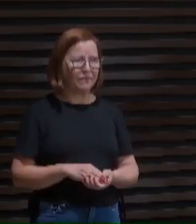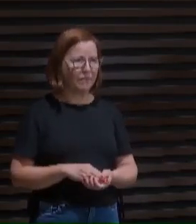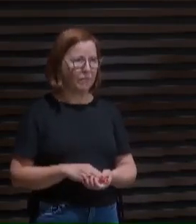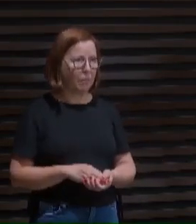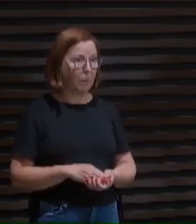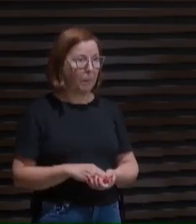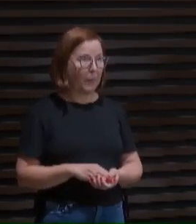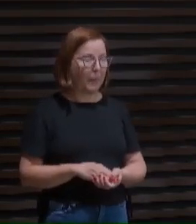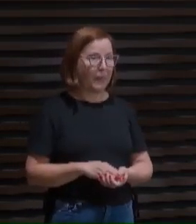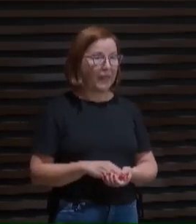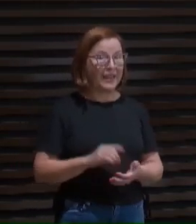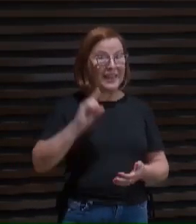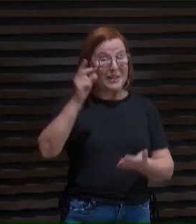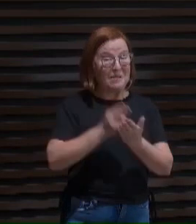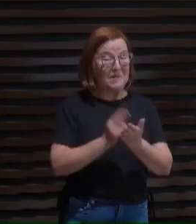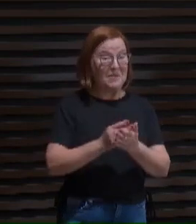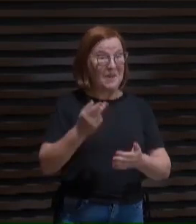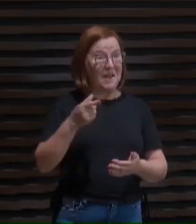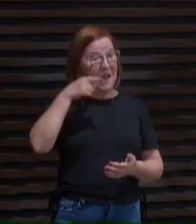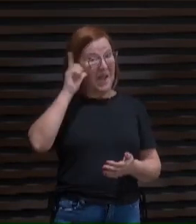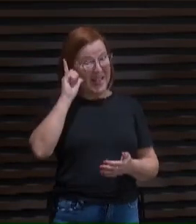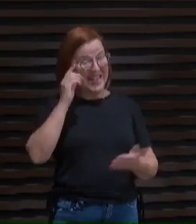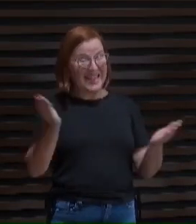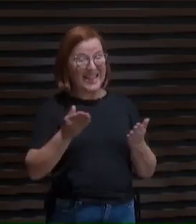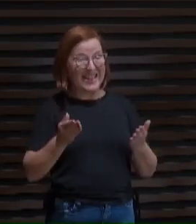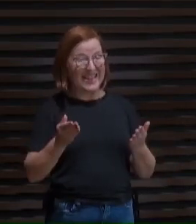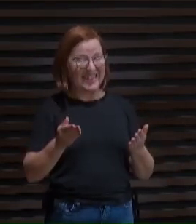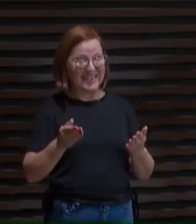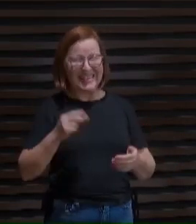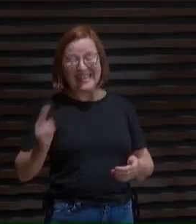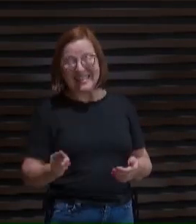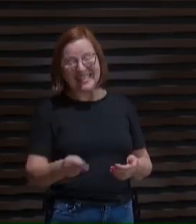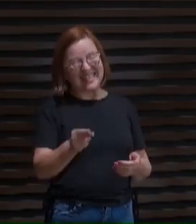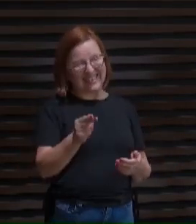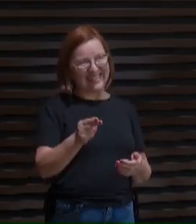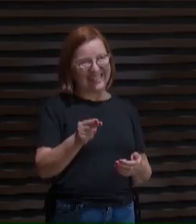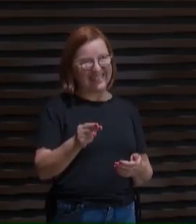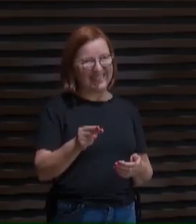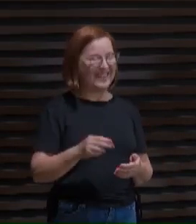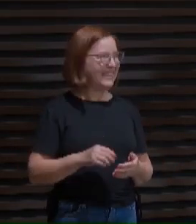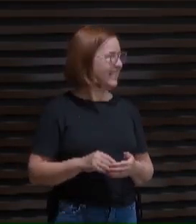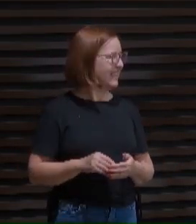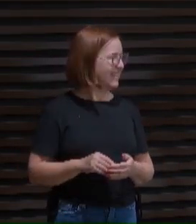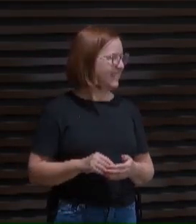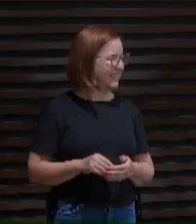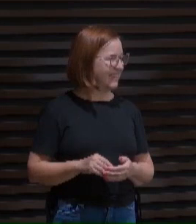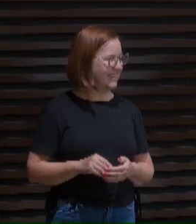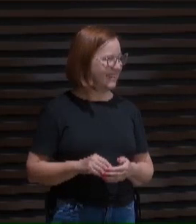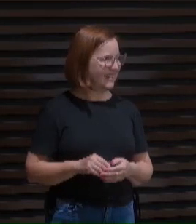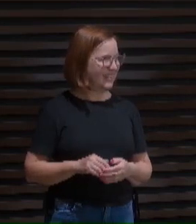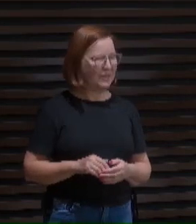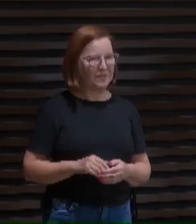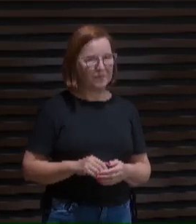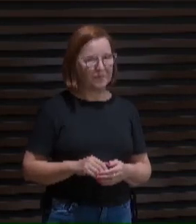Ele é o mesmo ontem, hoje e o será eternamente. O tempo não muda o caráter de Deus não.